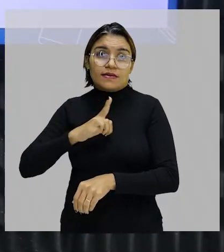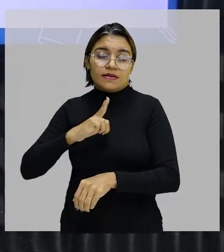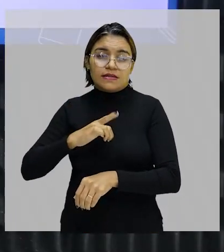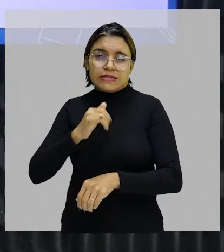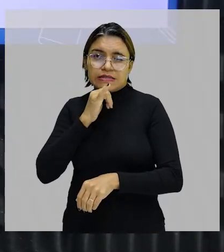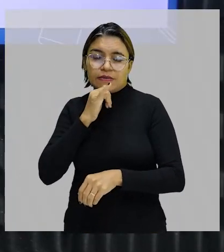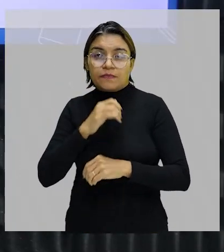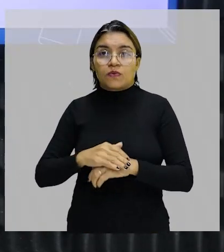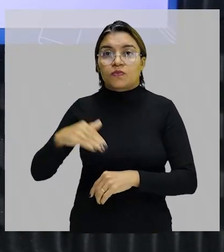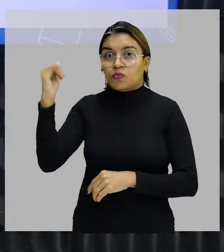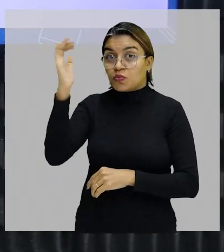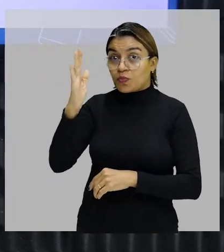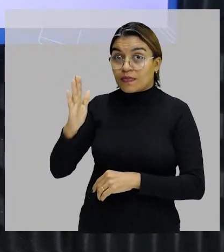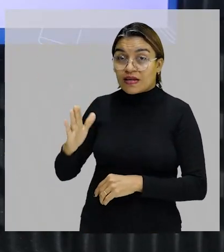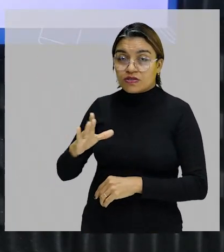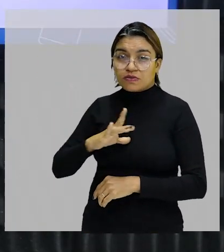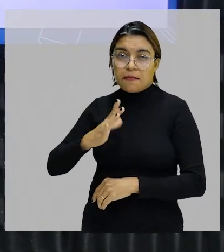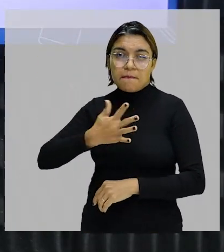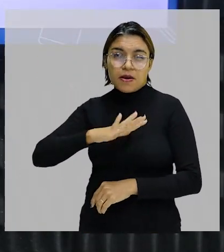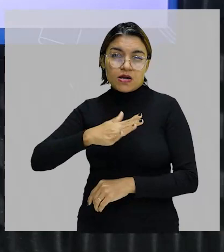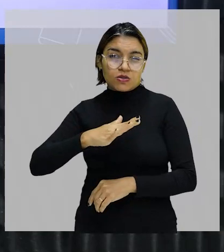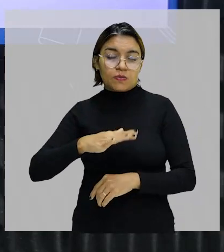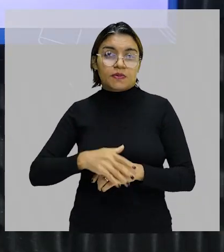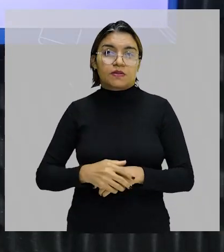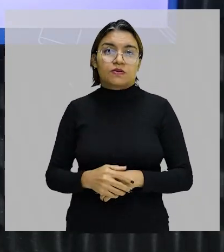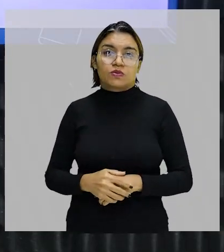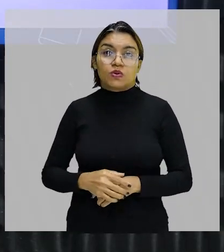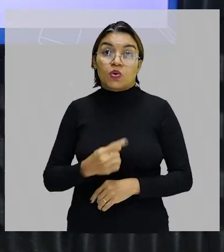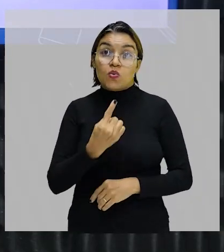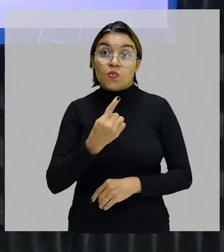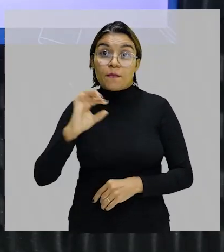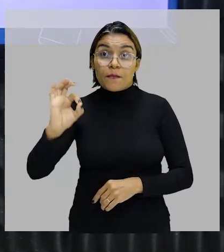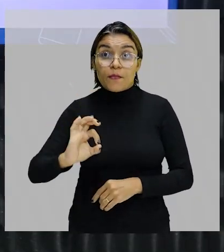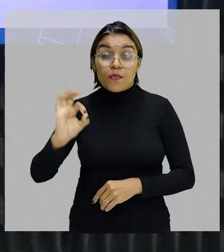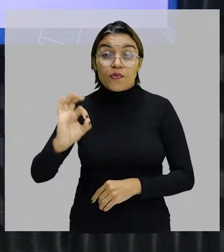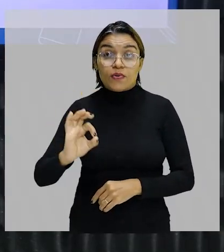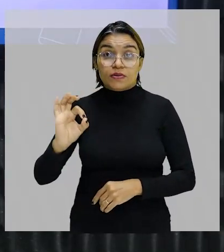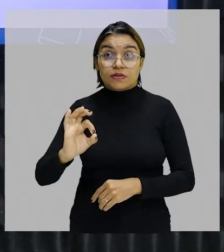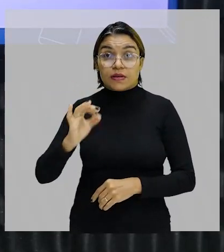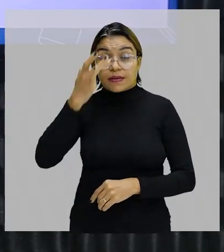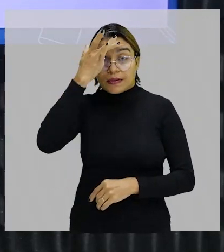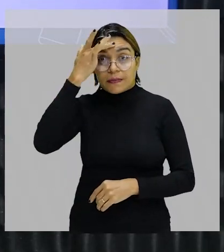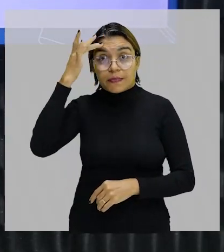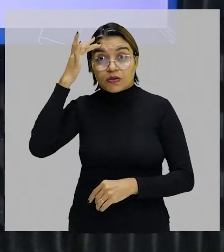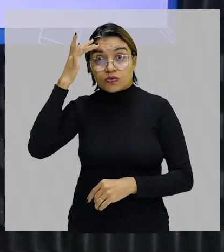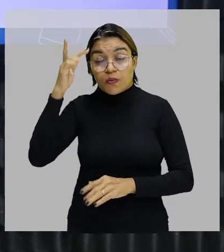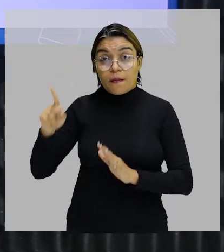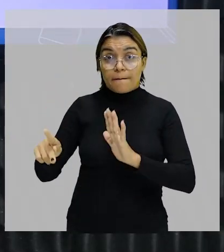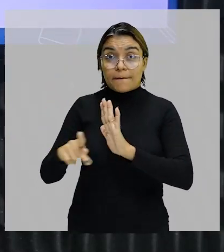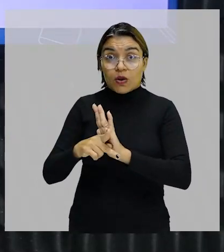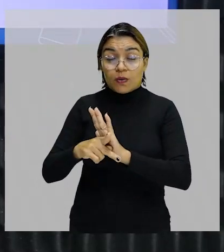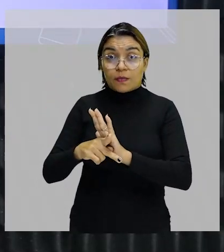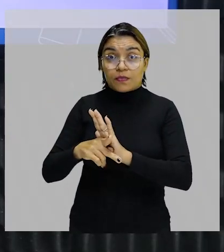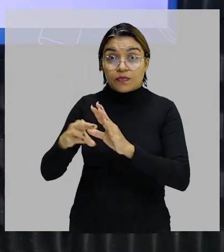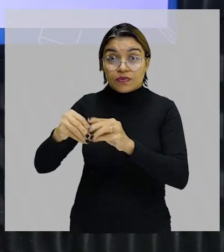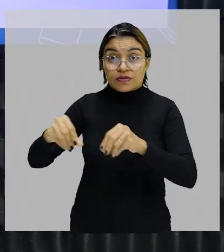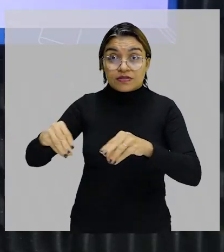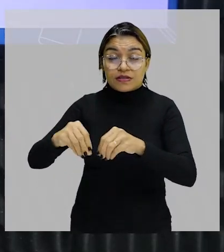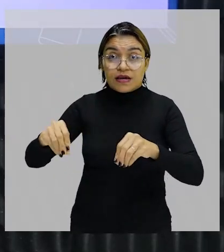Brasil. Estima-se, galera, que no Brasil 1% dos proprietários de terra concentrem